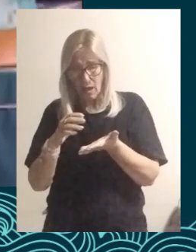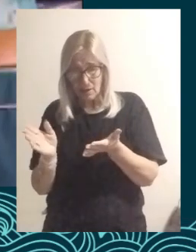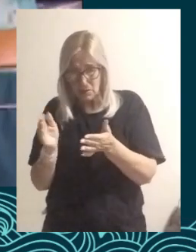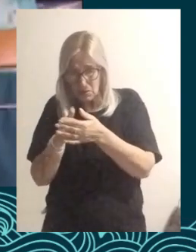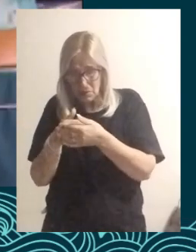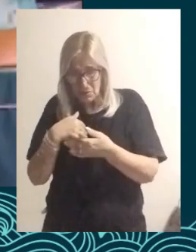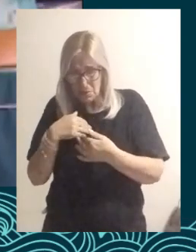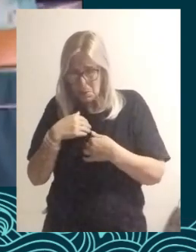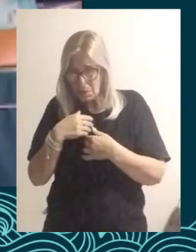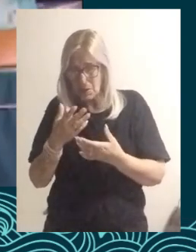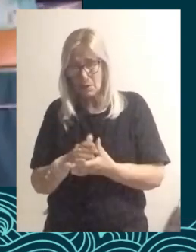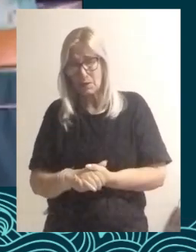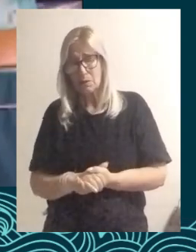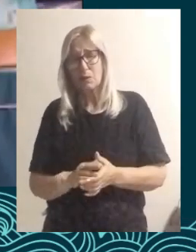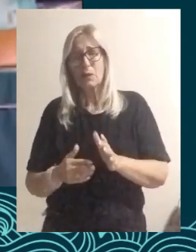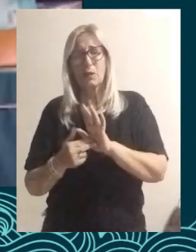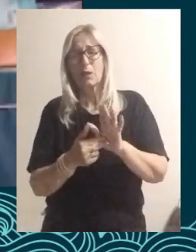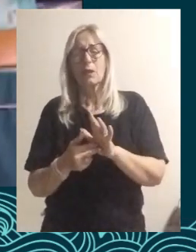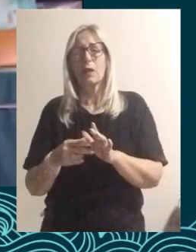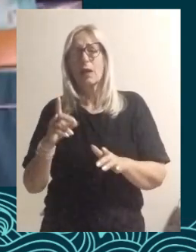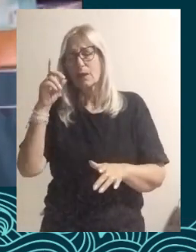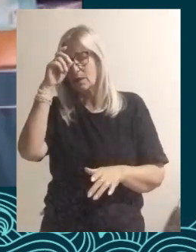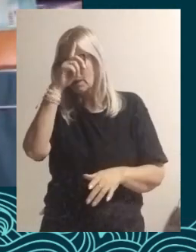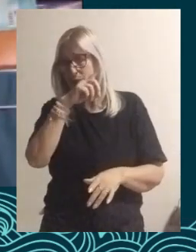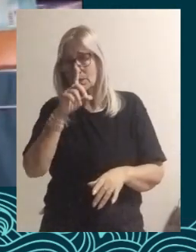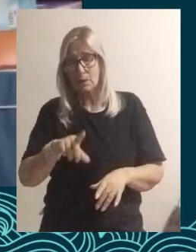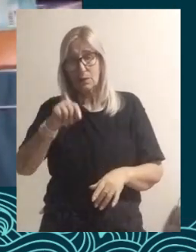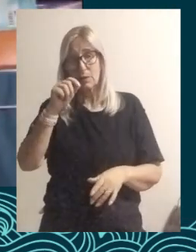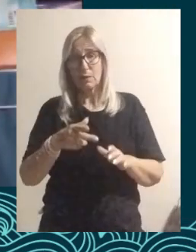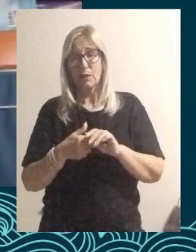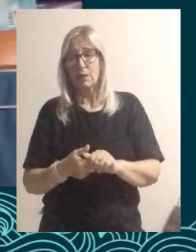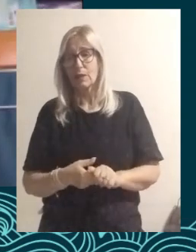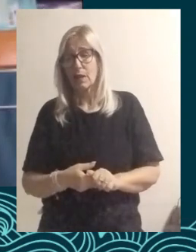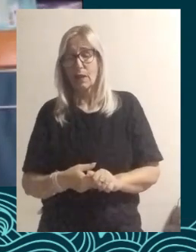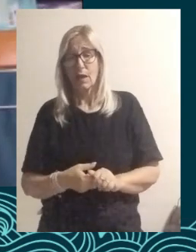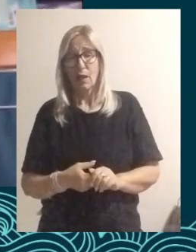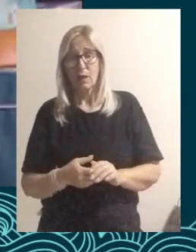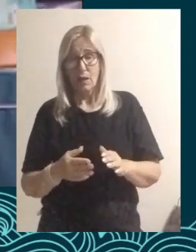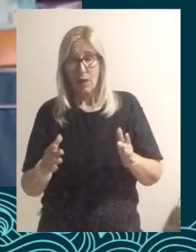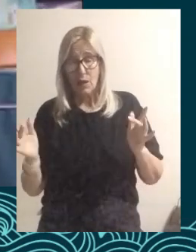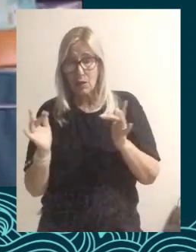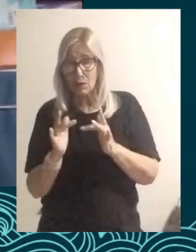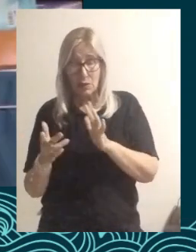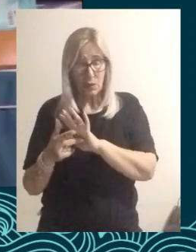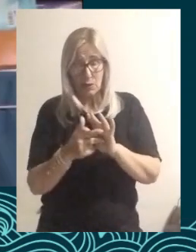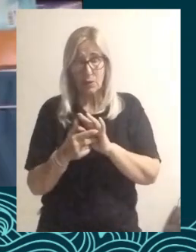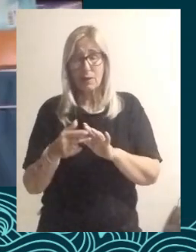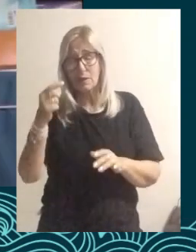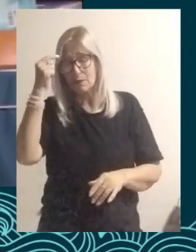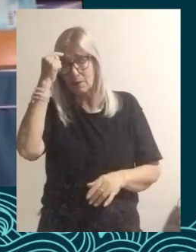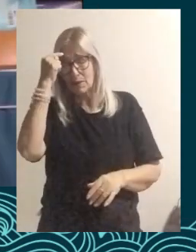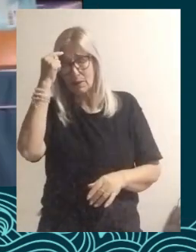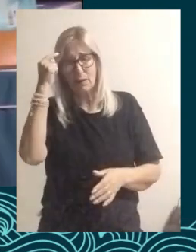eu tô querendo esconder alguma coisa de mim mesma. Às vezes é alguma decisão difícil que eu preciso tomar. Olha Então, que como eu não quero interessante.